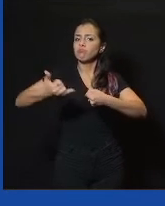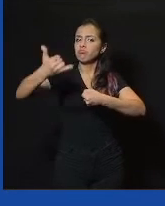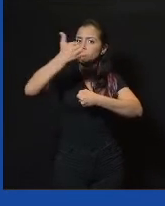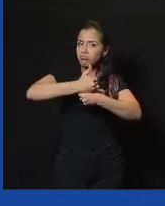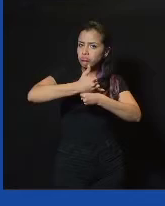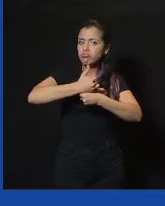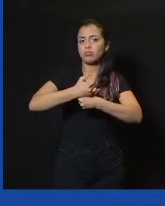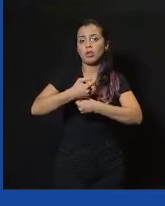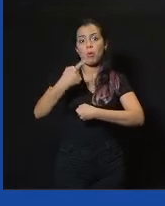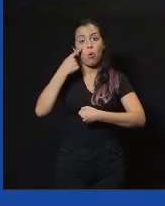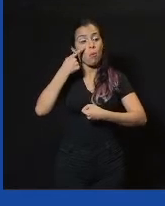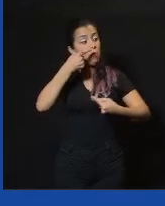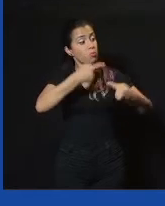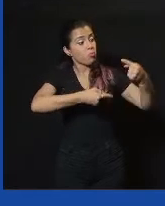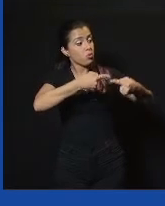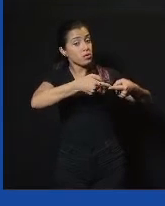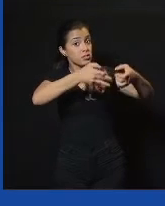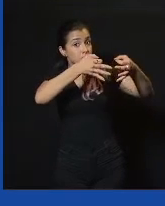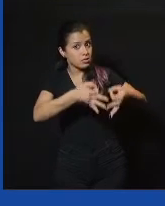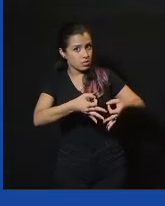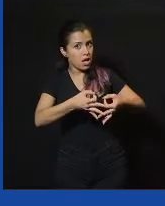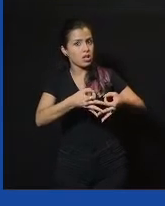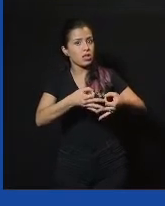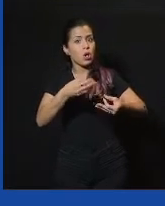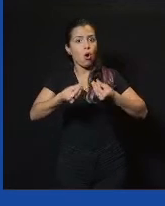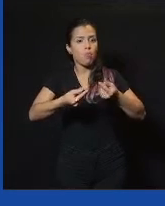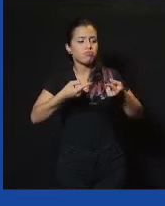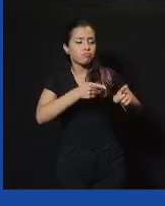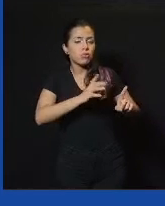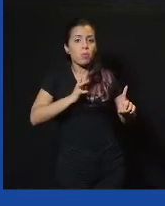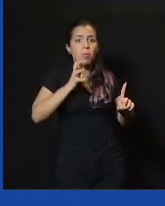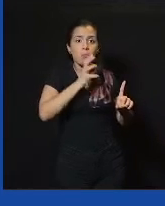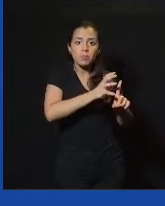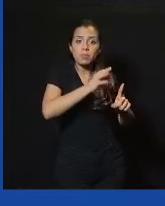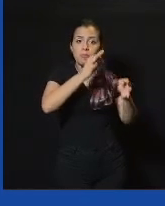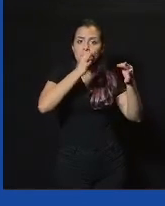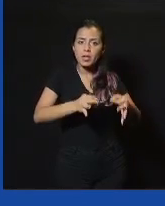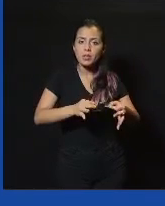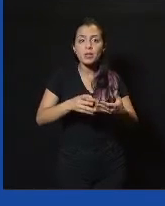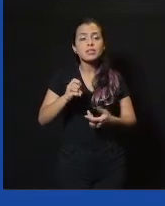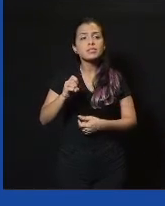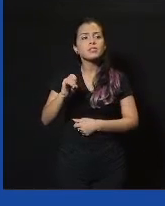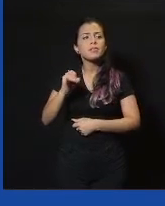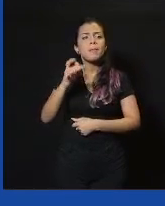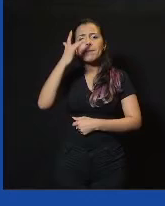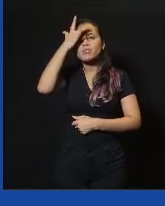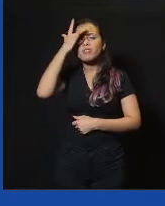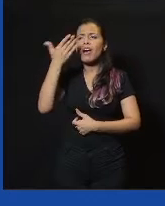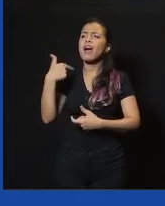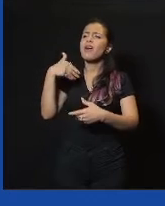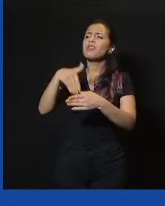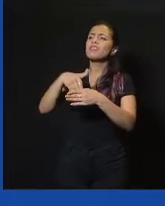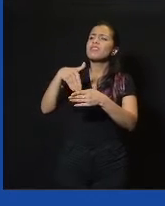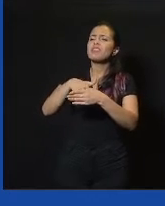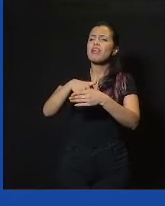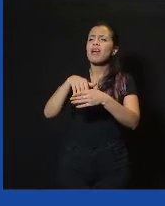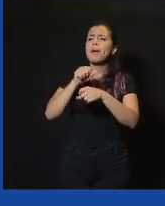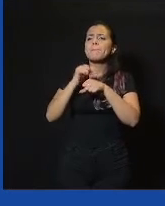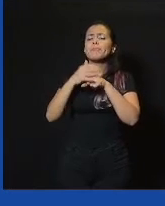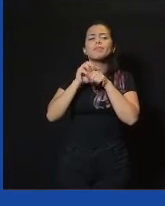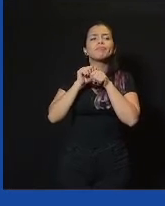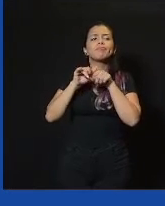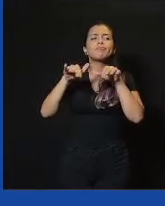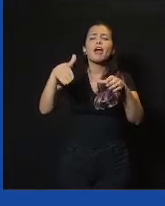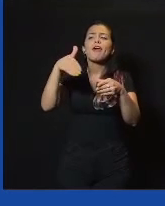poder político real, interferência real na estrutura de mando. Então, quando as pessoas perguntam qual será o melhor candidato, então, no pós-pandemia, eu acho que o melhor candidato seria